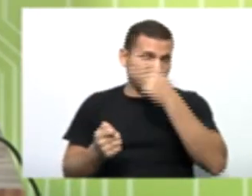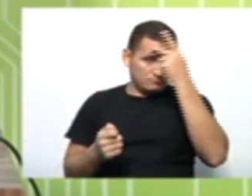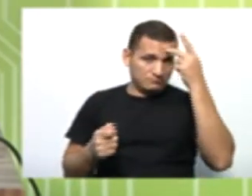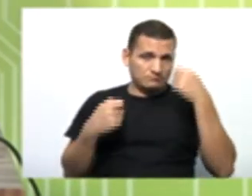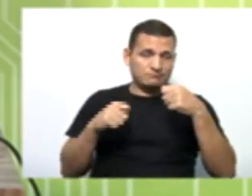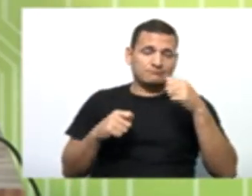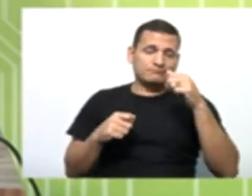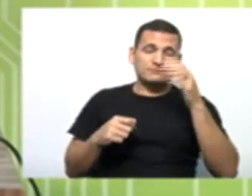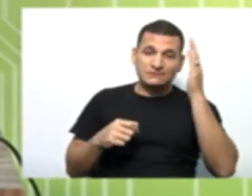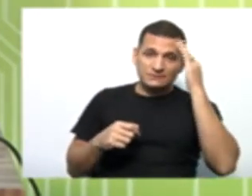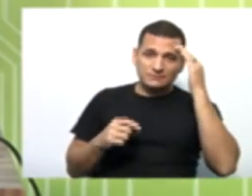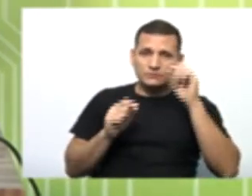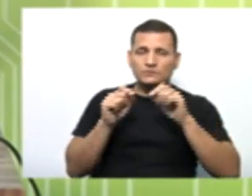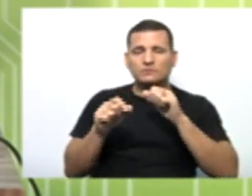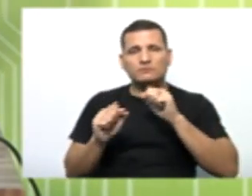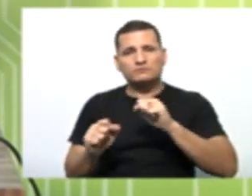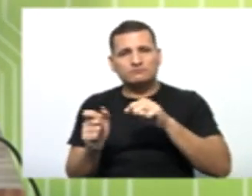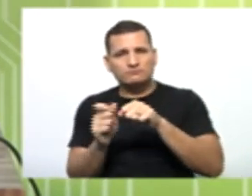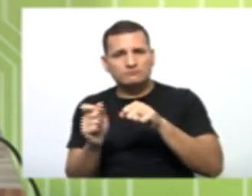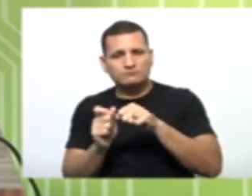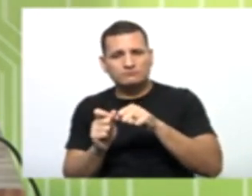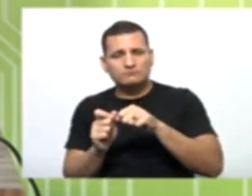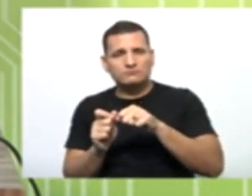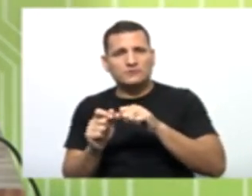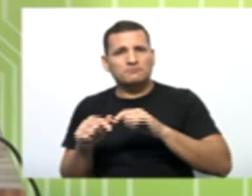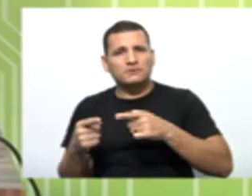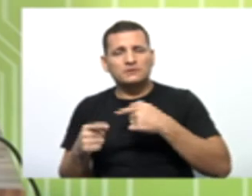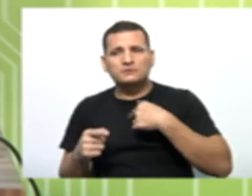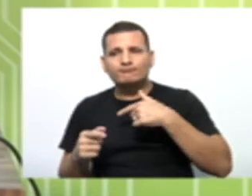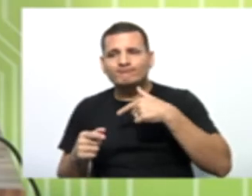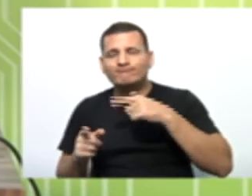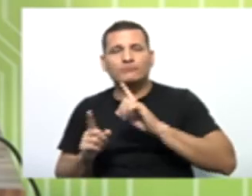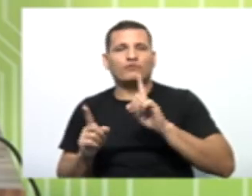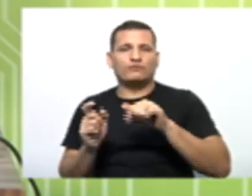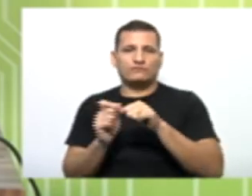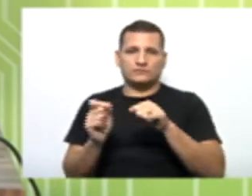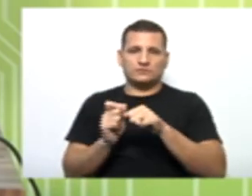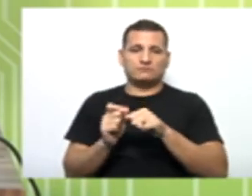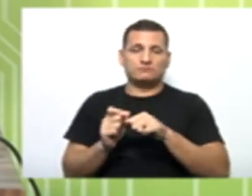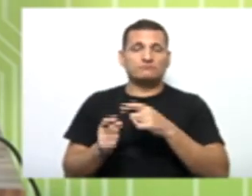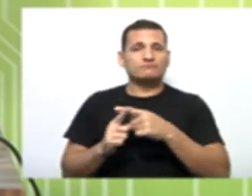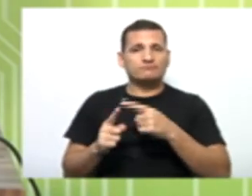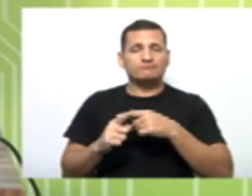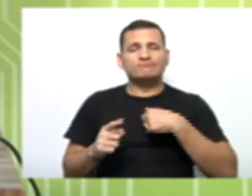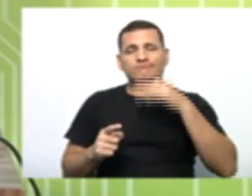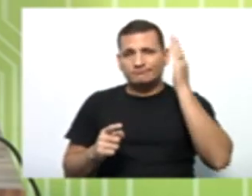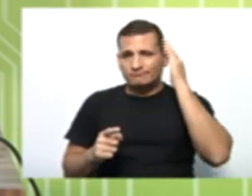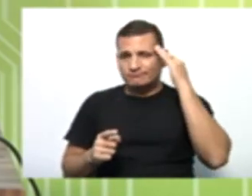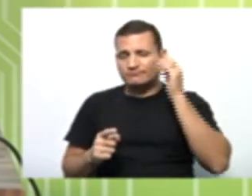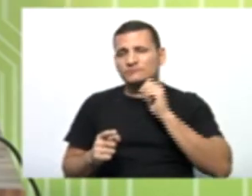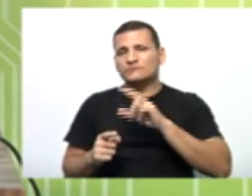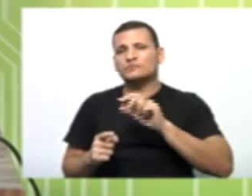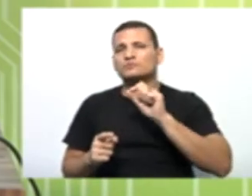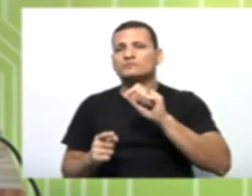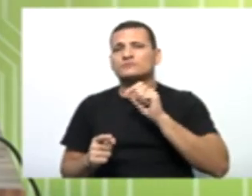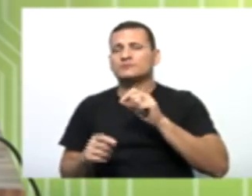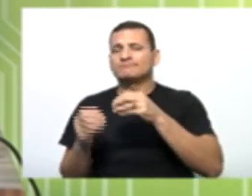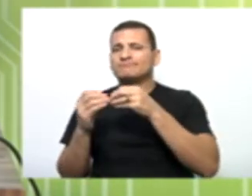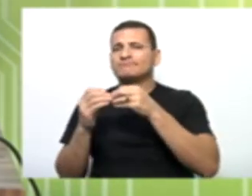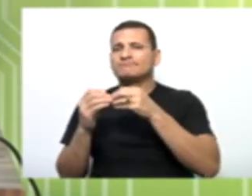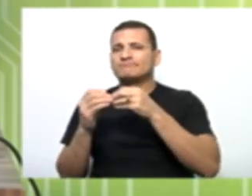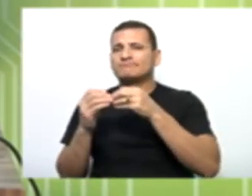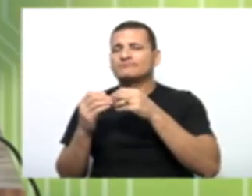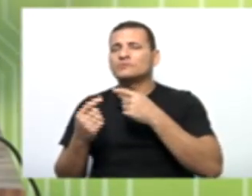que se deve. Há coisas que eu posso fazer, mas eu não devo fazê-la, porque eu sei que eu vou ferir, né, princípios